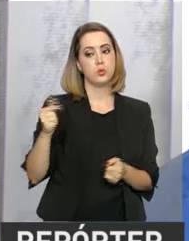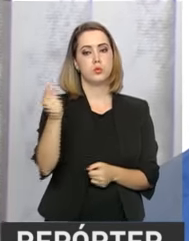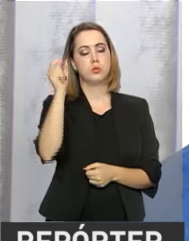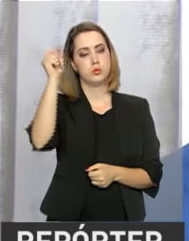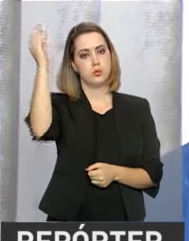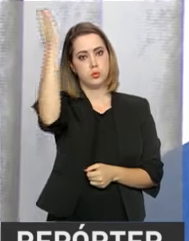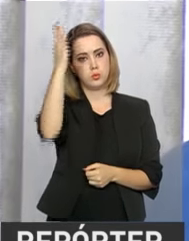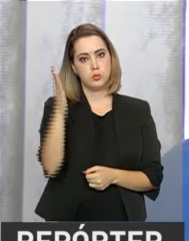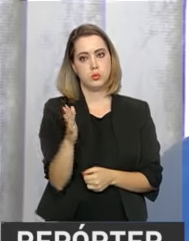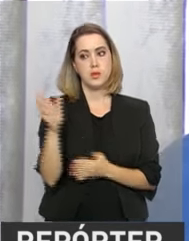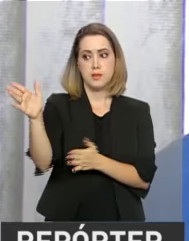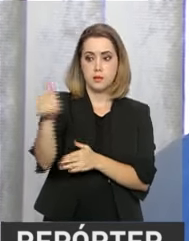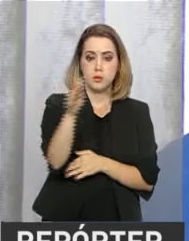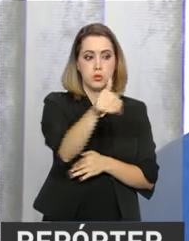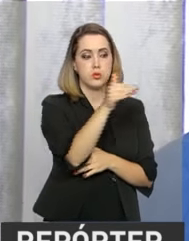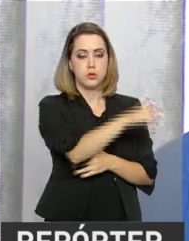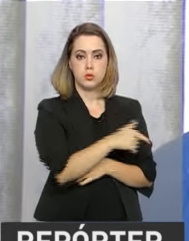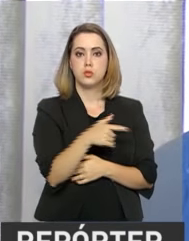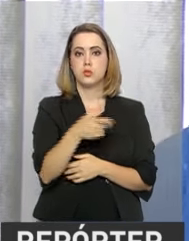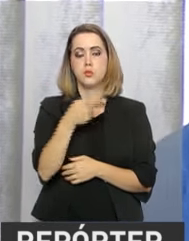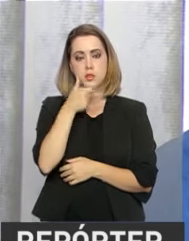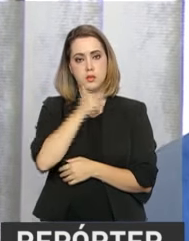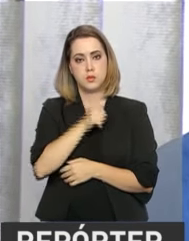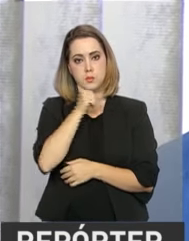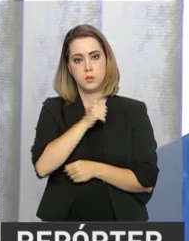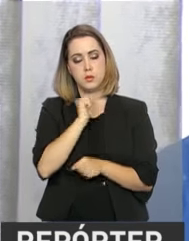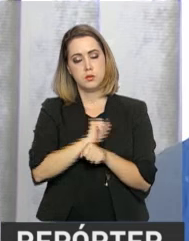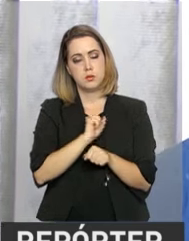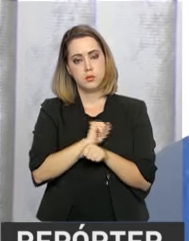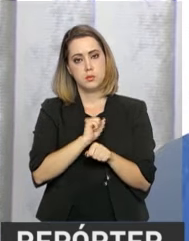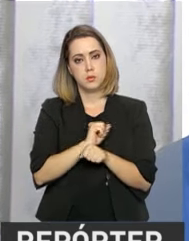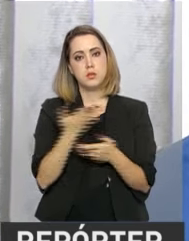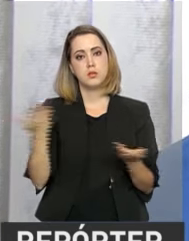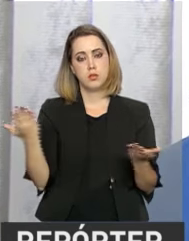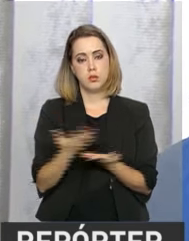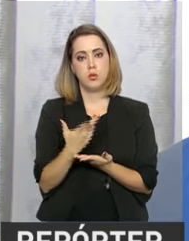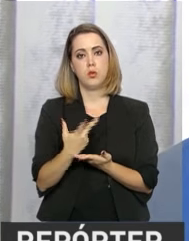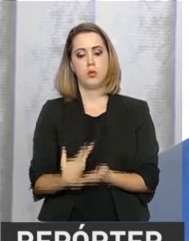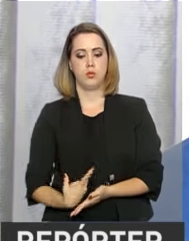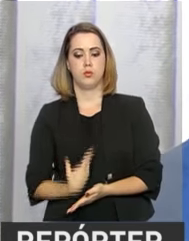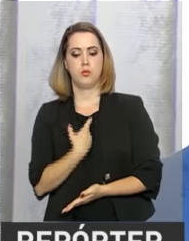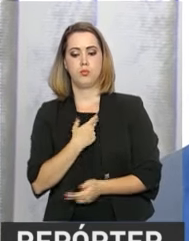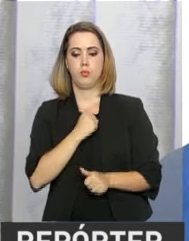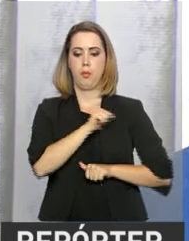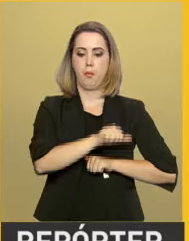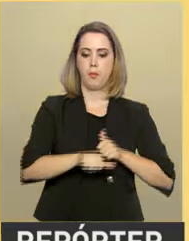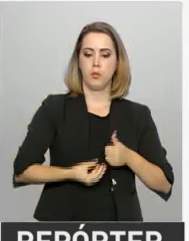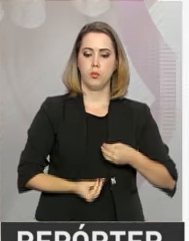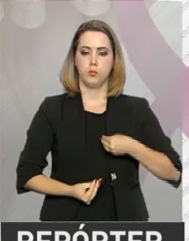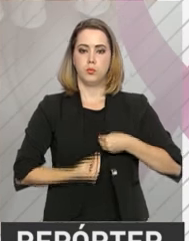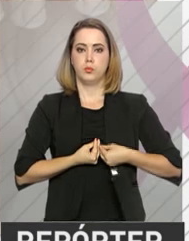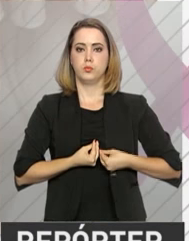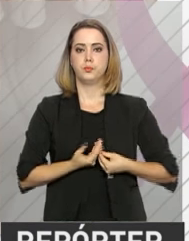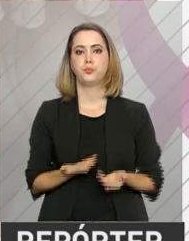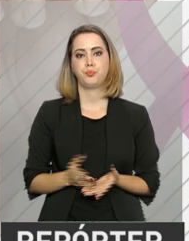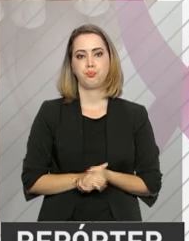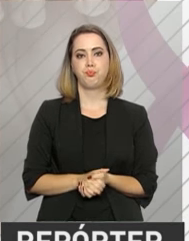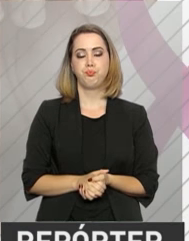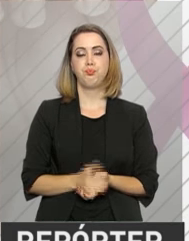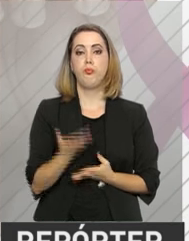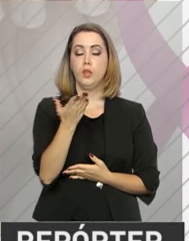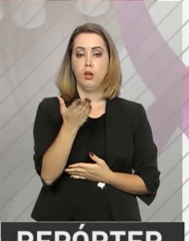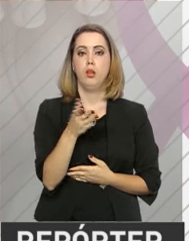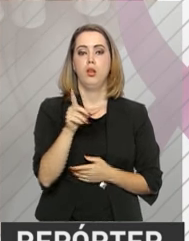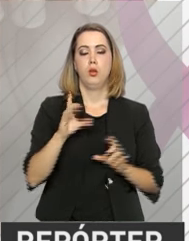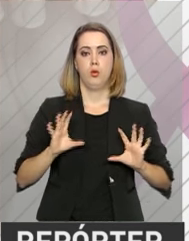a chamarem os pacientes que estão aguardando por algum motivo para serem construídas ou as pacientes para fazer a recondução imediata o câncer de mama é o